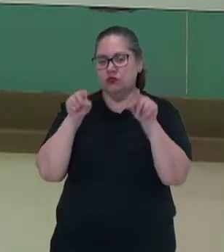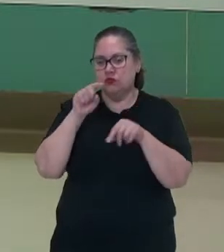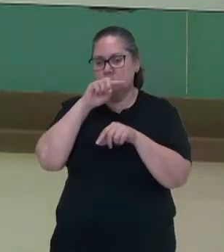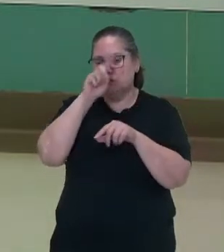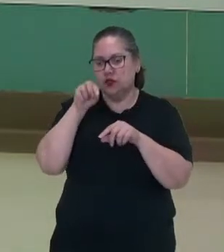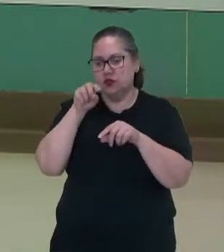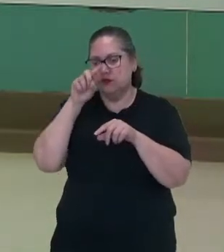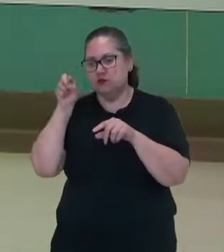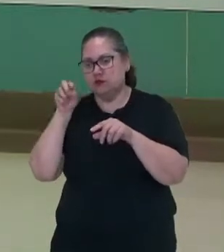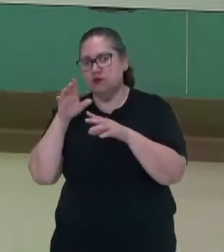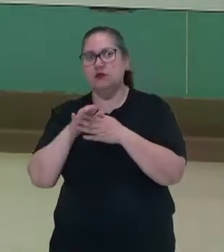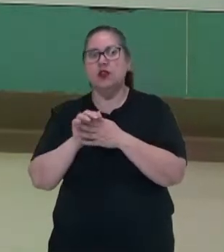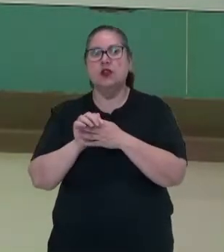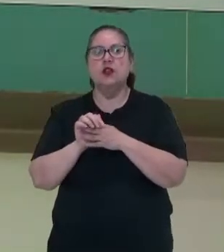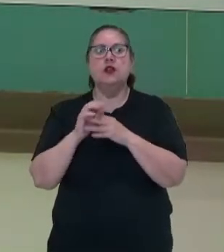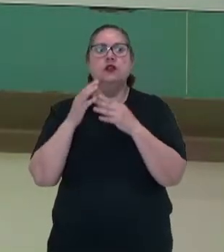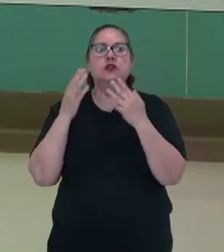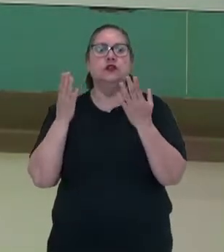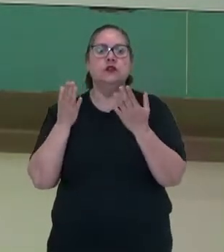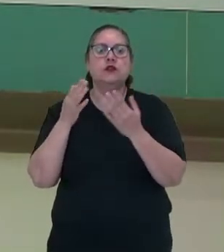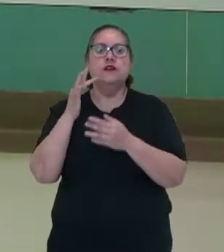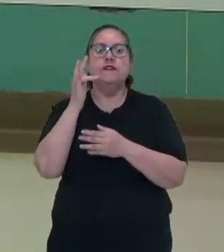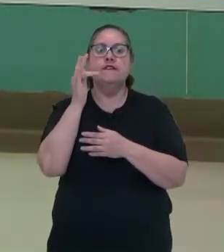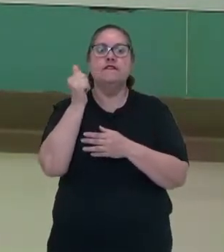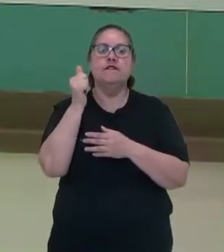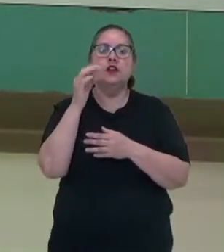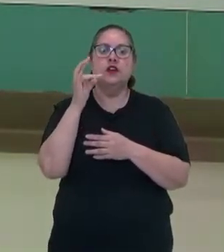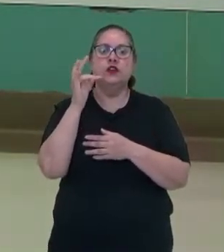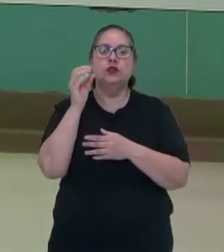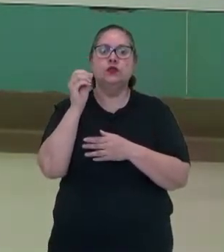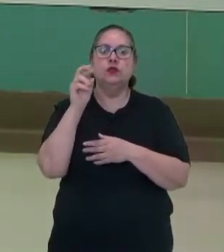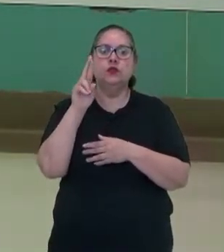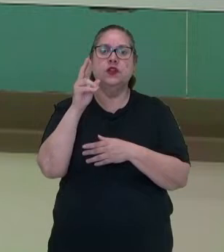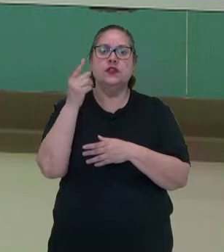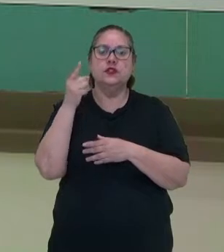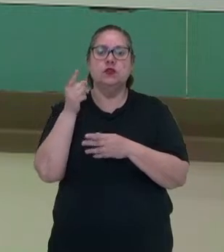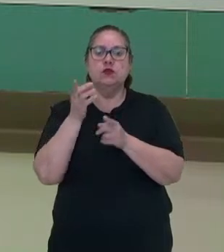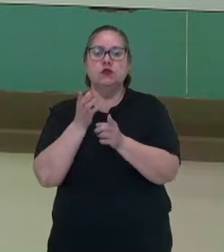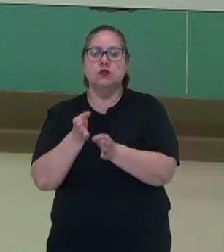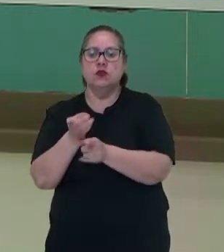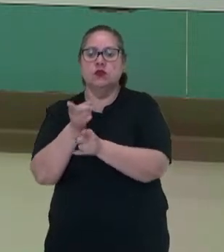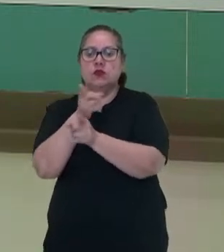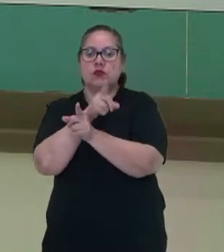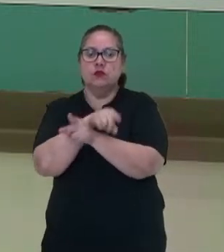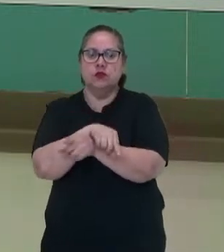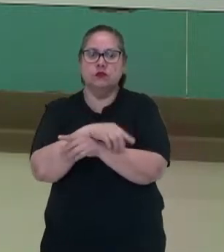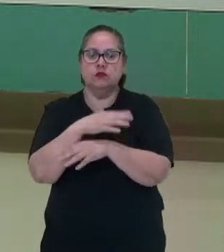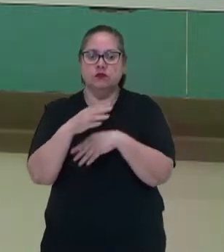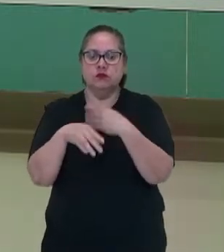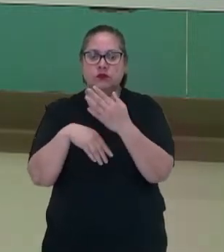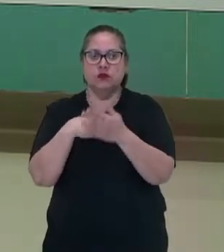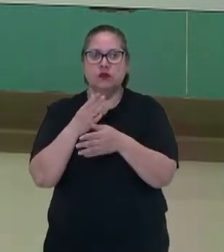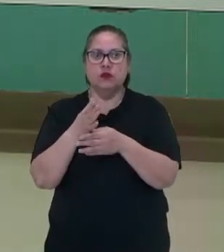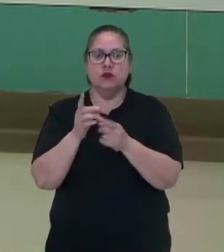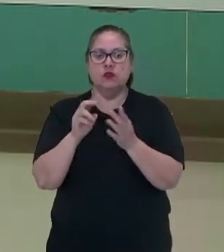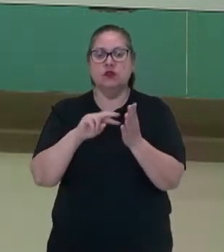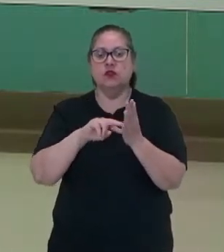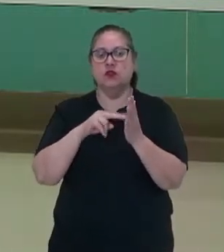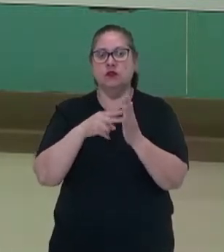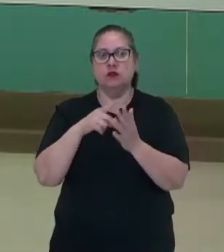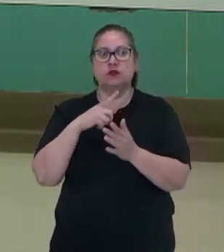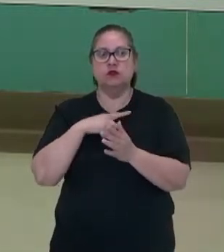que está lá dentro. Então, fatoração vai ser o caminho inverso desse processo, ok? Então, significa que eu vou